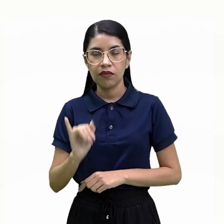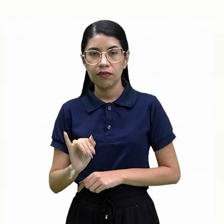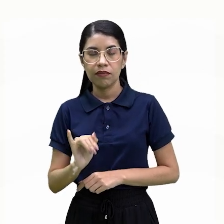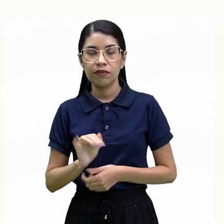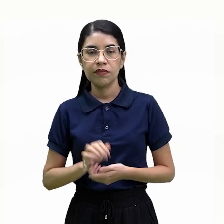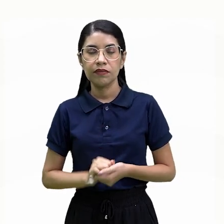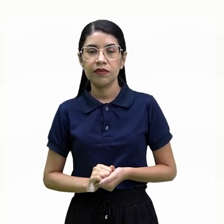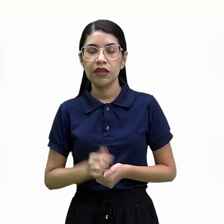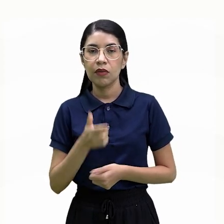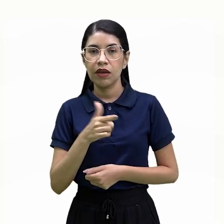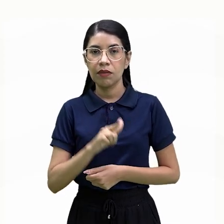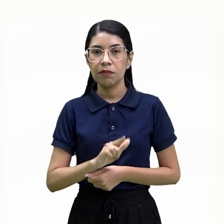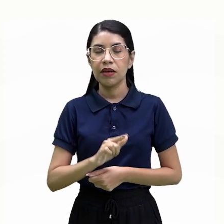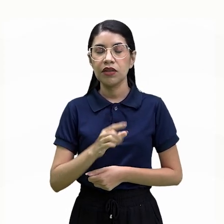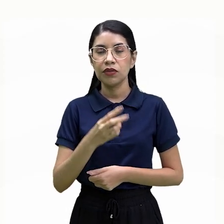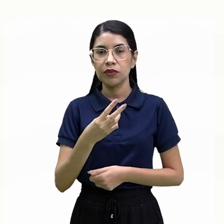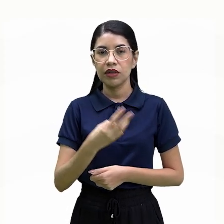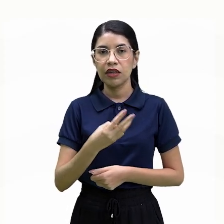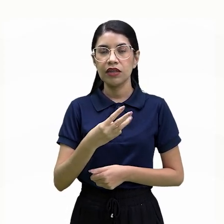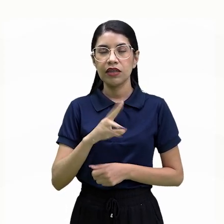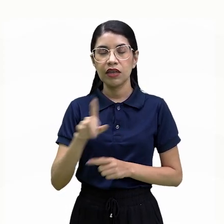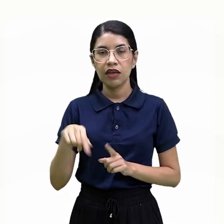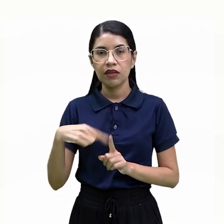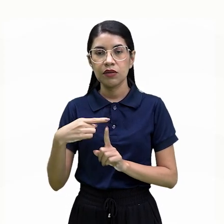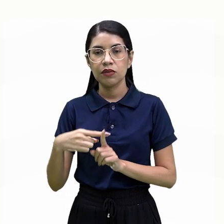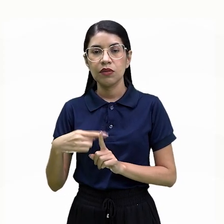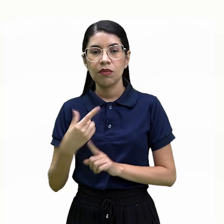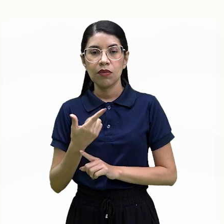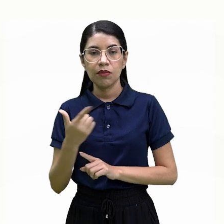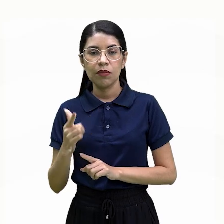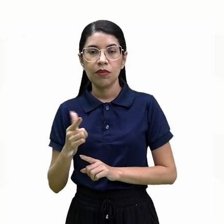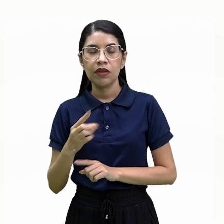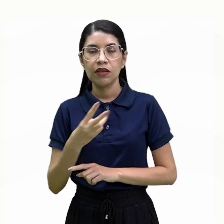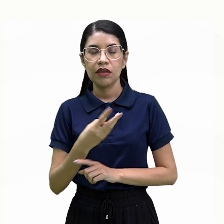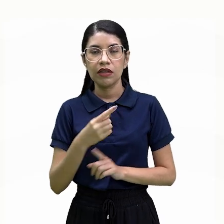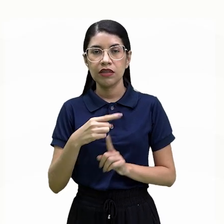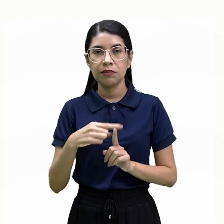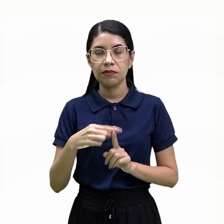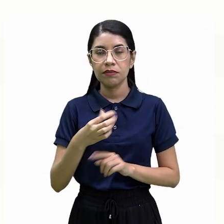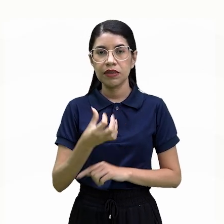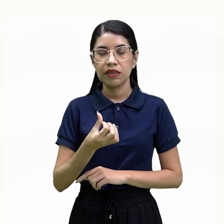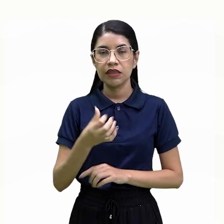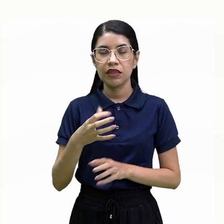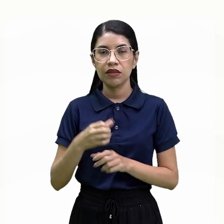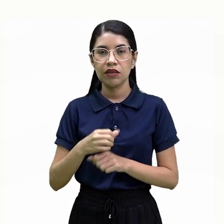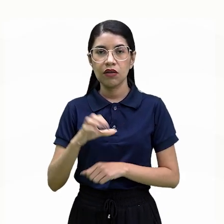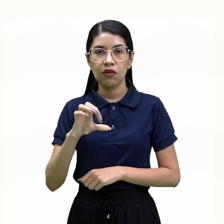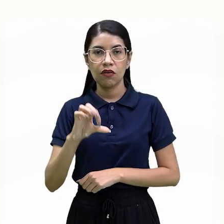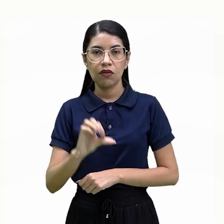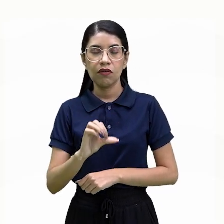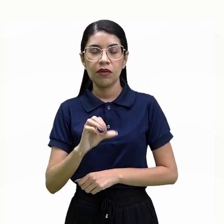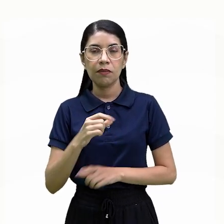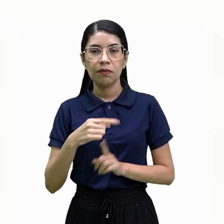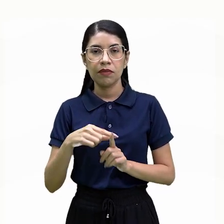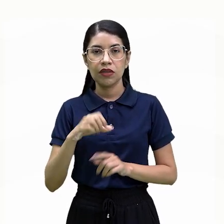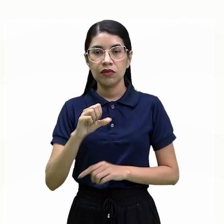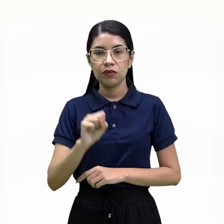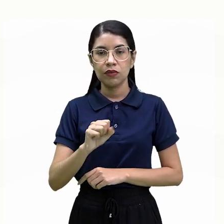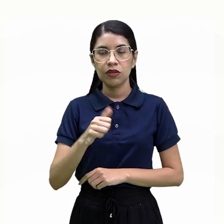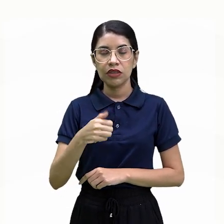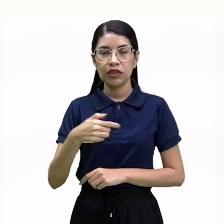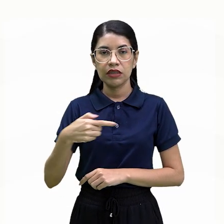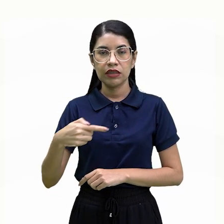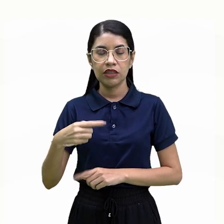absoluta. Vou repetir o primeiro e somo com o próximo. 3 mais 6, 9. Mais 8,